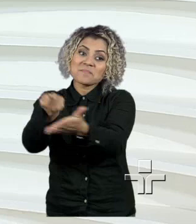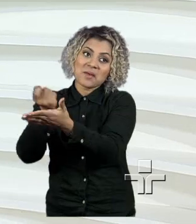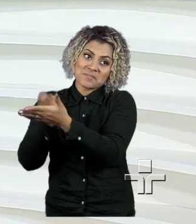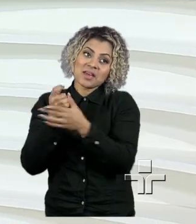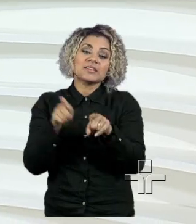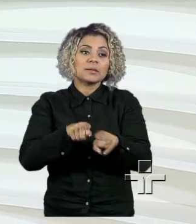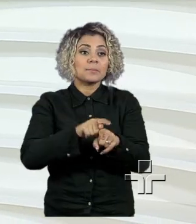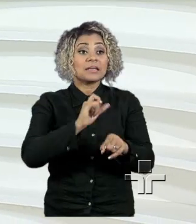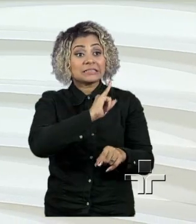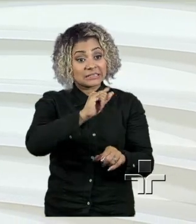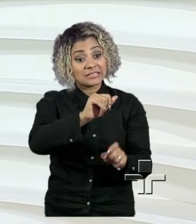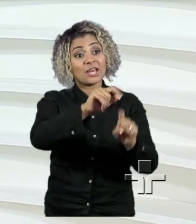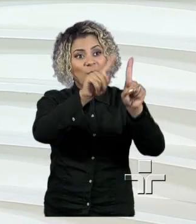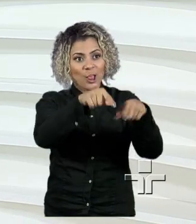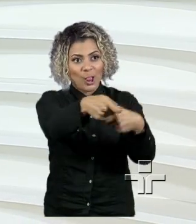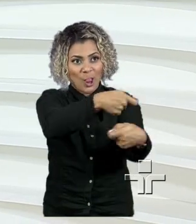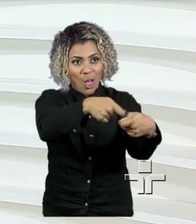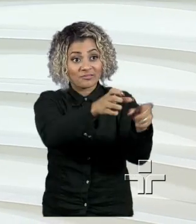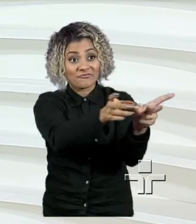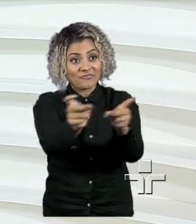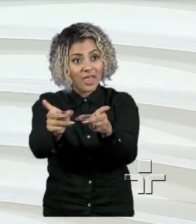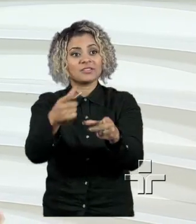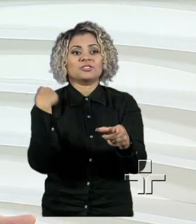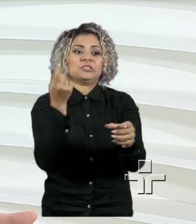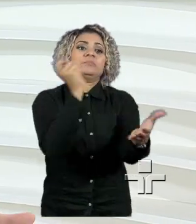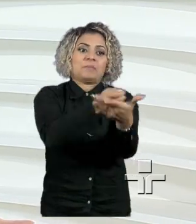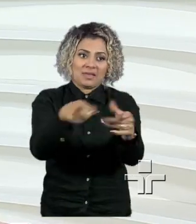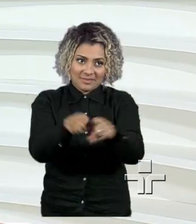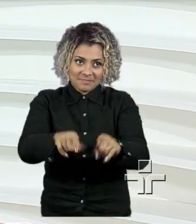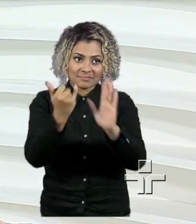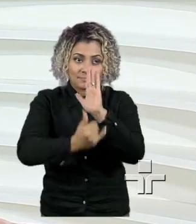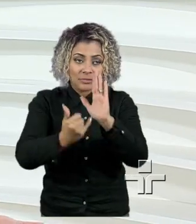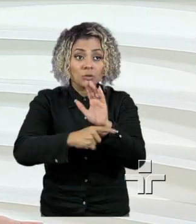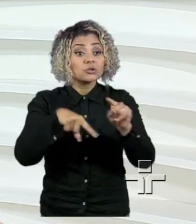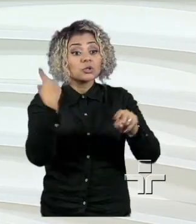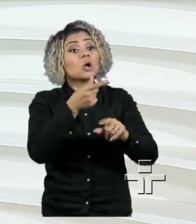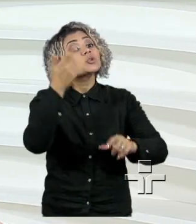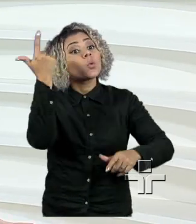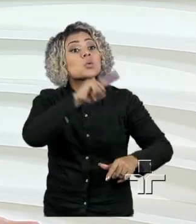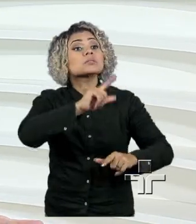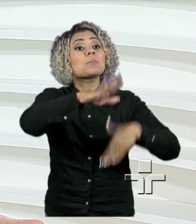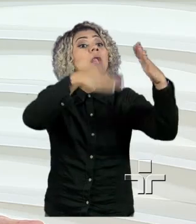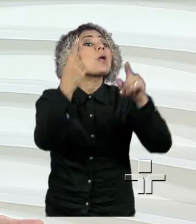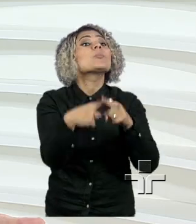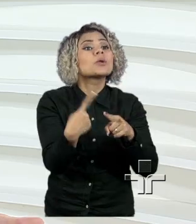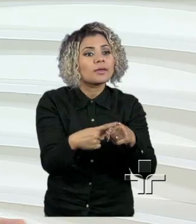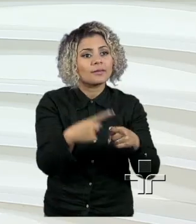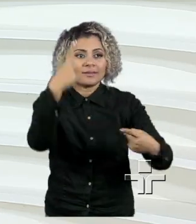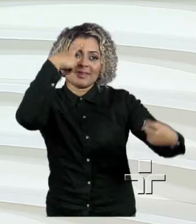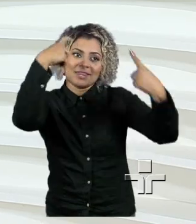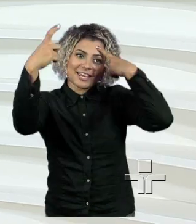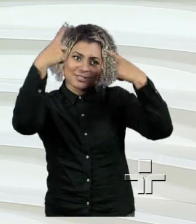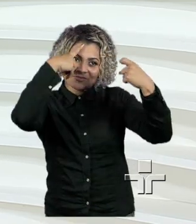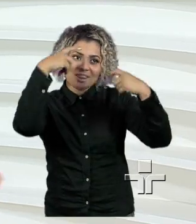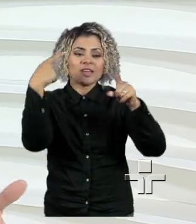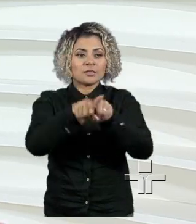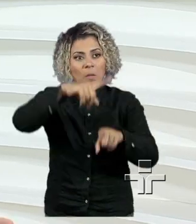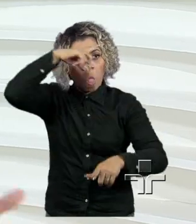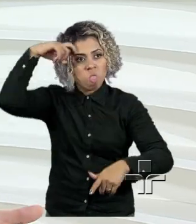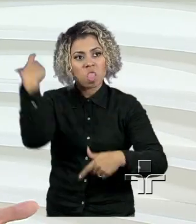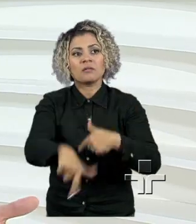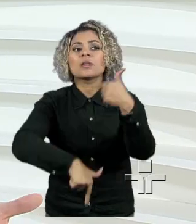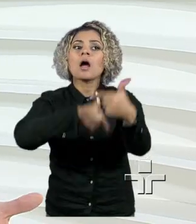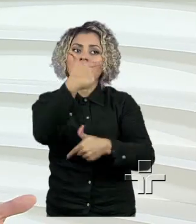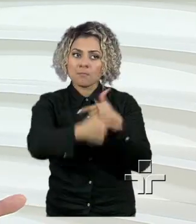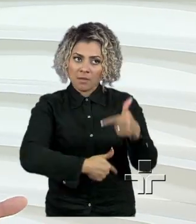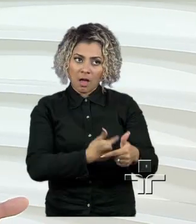quando o nosso franqueado vende. Nós crescemos com criatividade e trabalho duro, né? A gente acredita muito